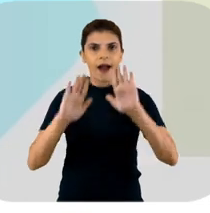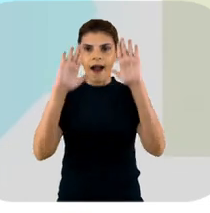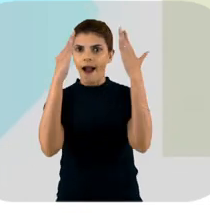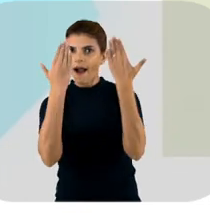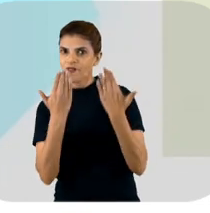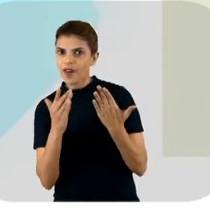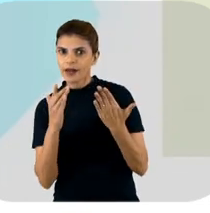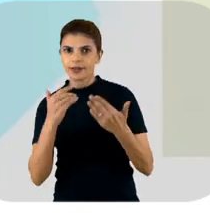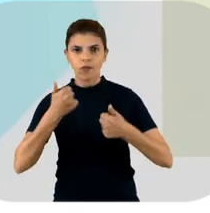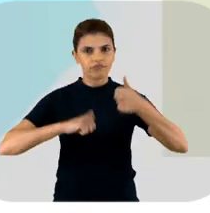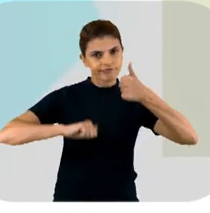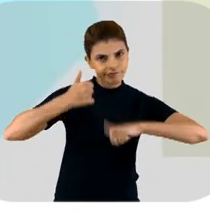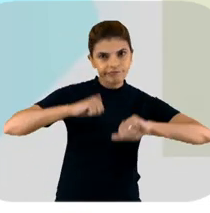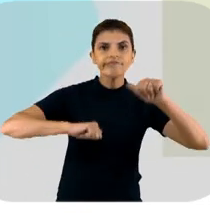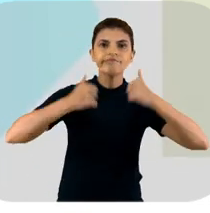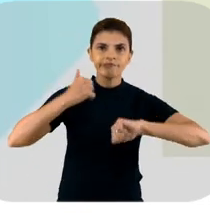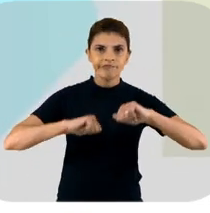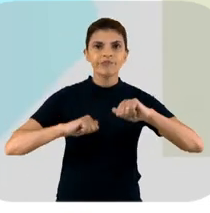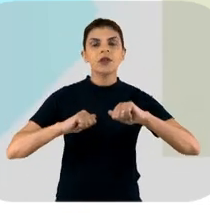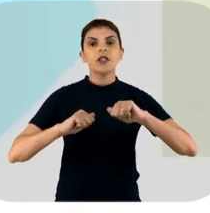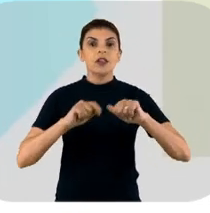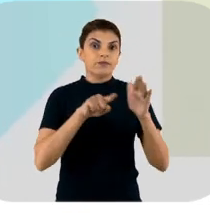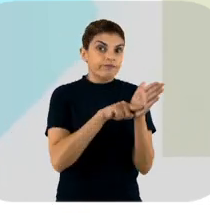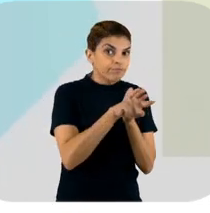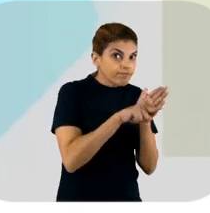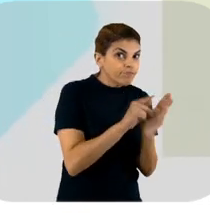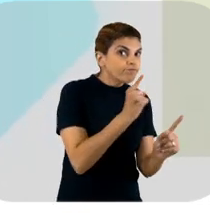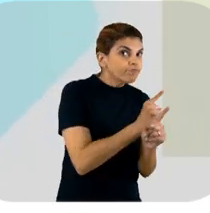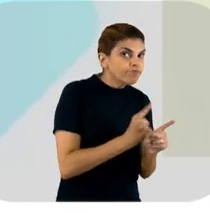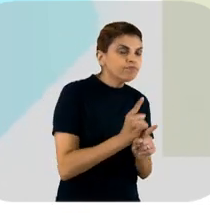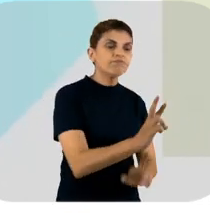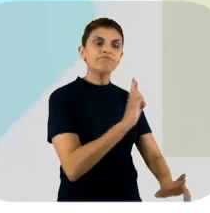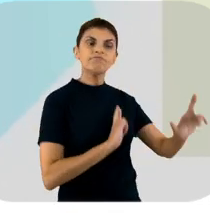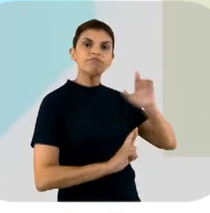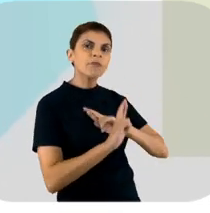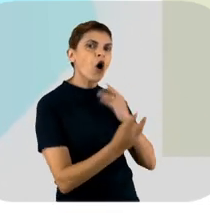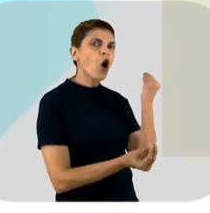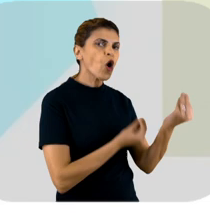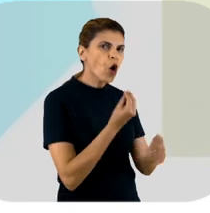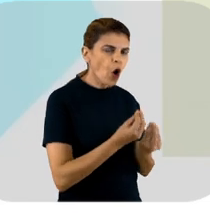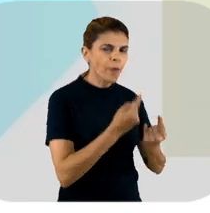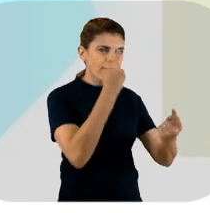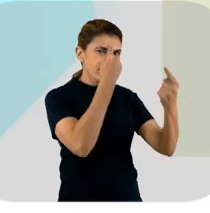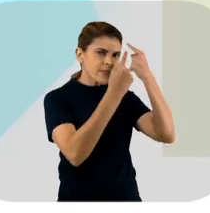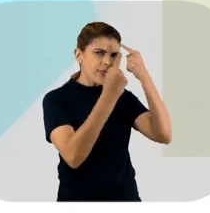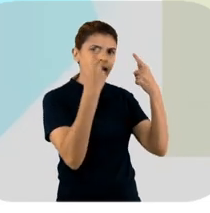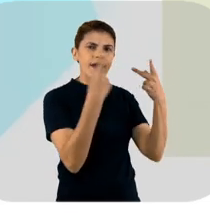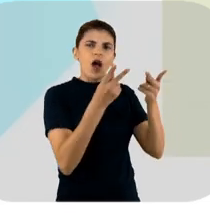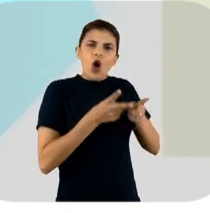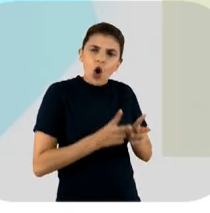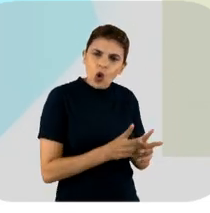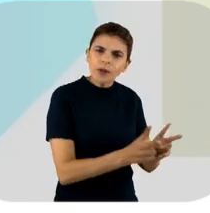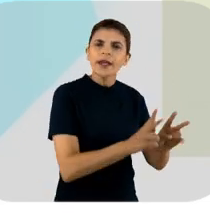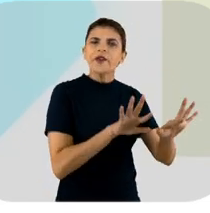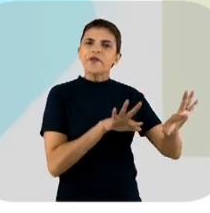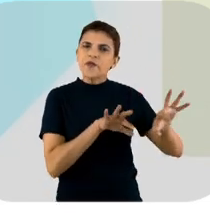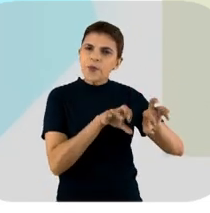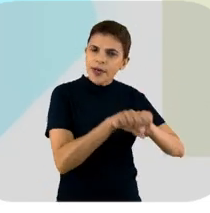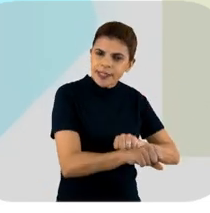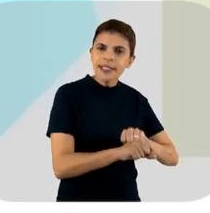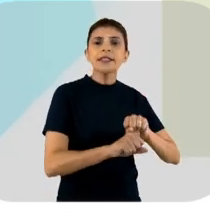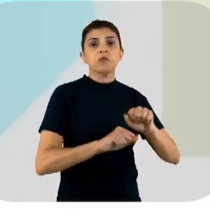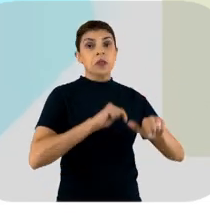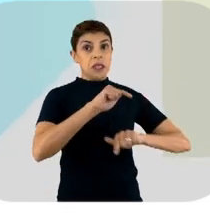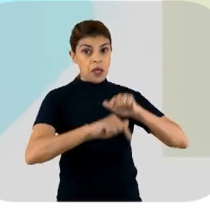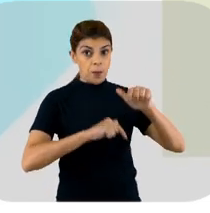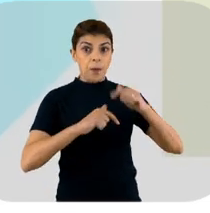a avaliação, né? De um lado, diagnóstico, ver onde os alunos estão, essa ideia da continuada,